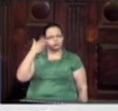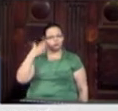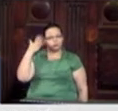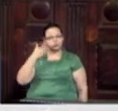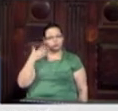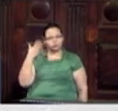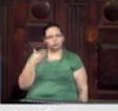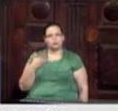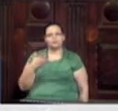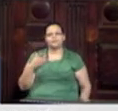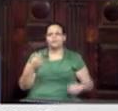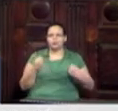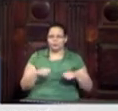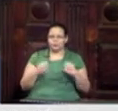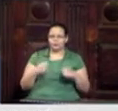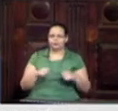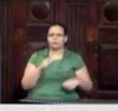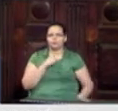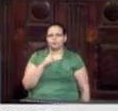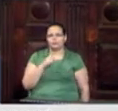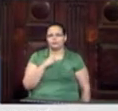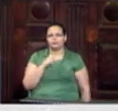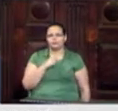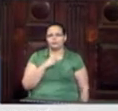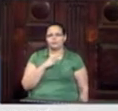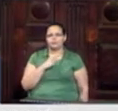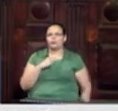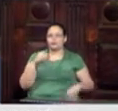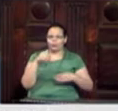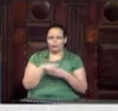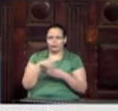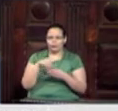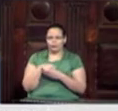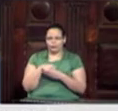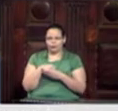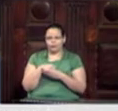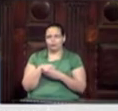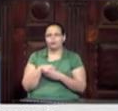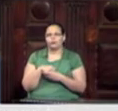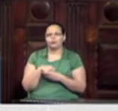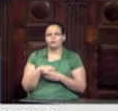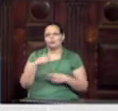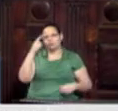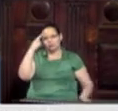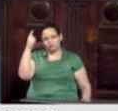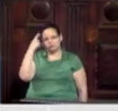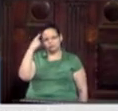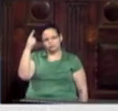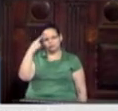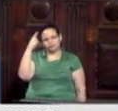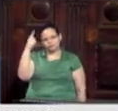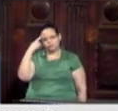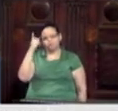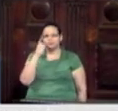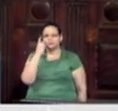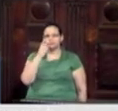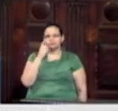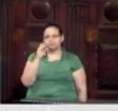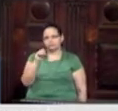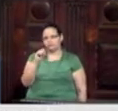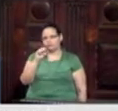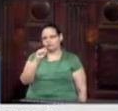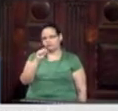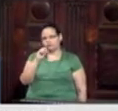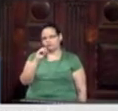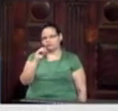A coerência tem que estar nas votações. Me lembro, deputado Osório,